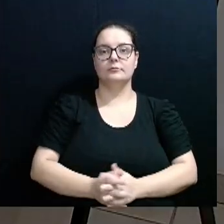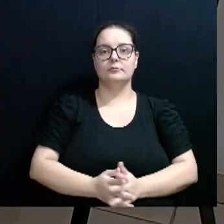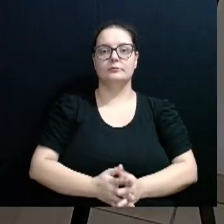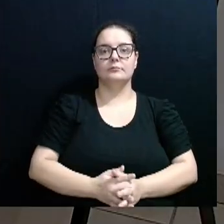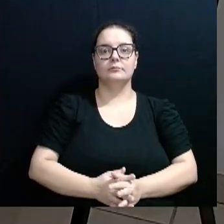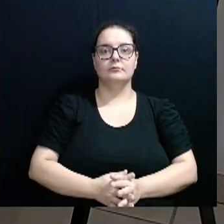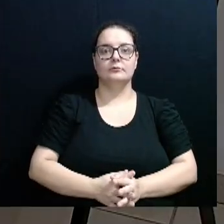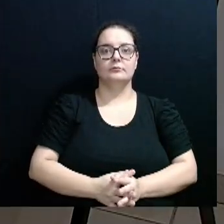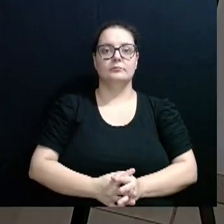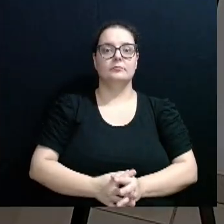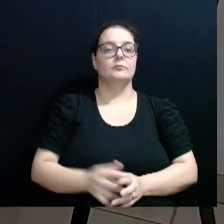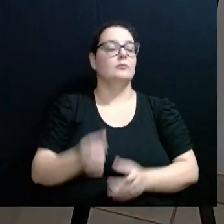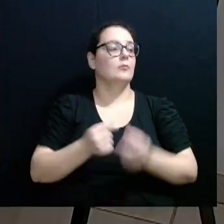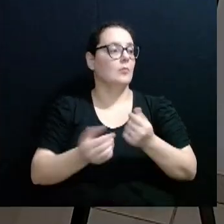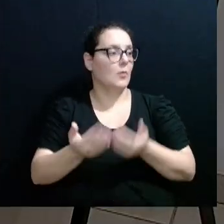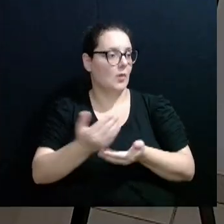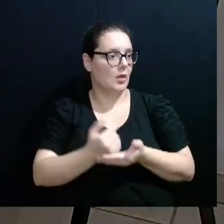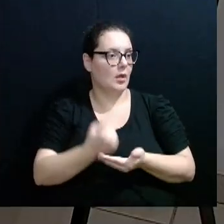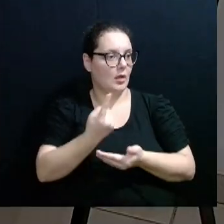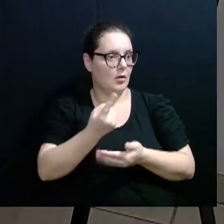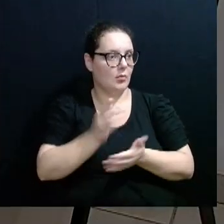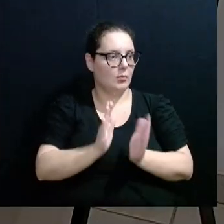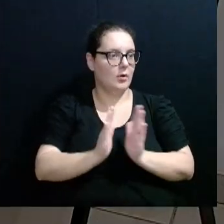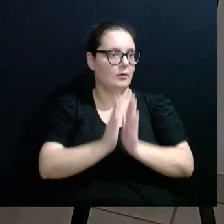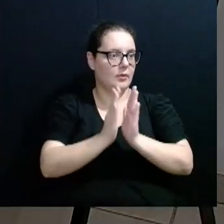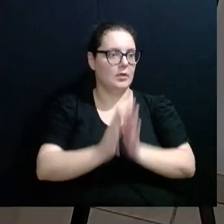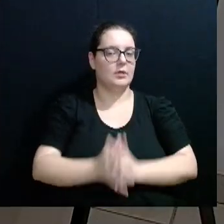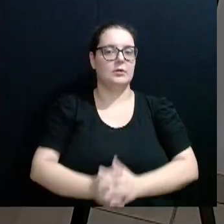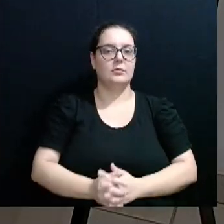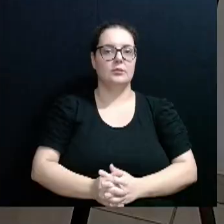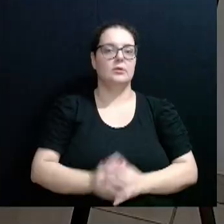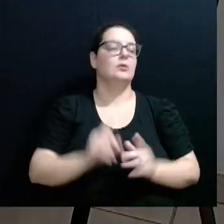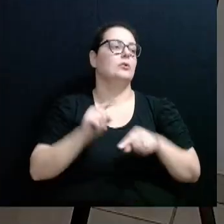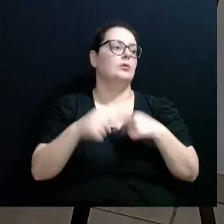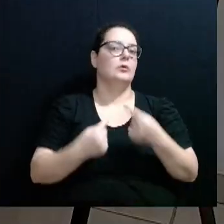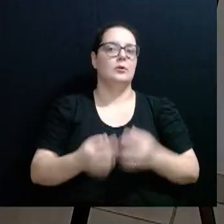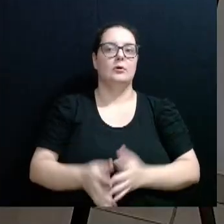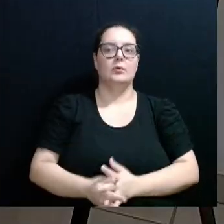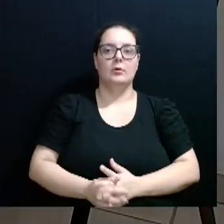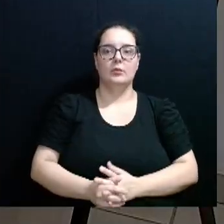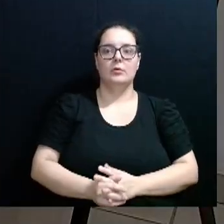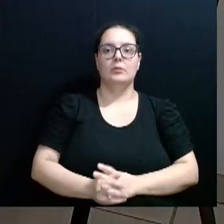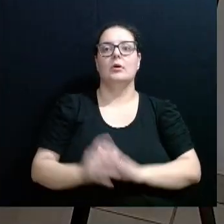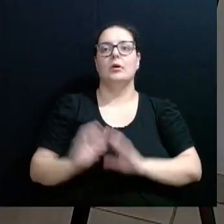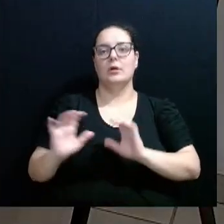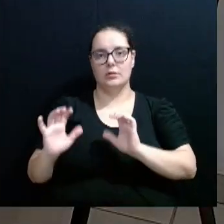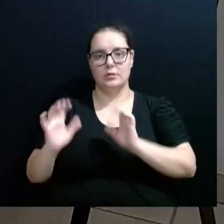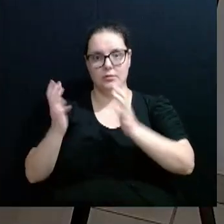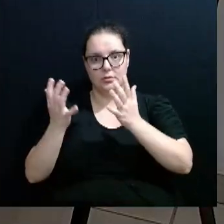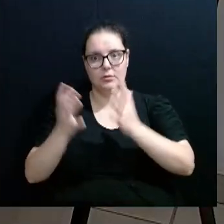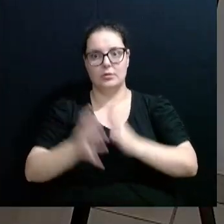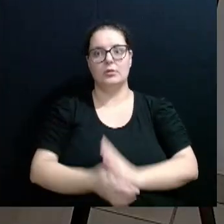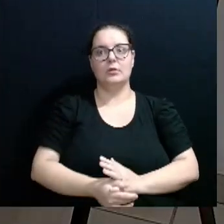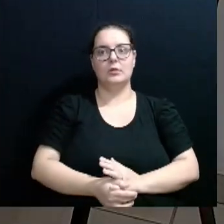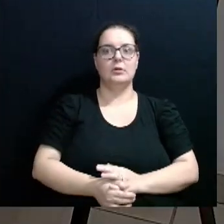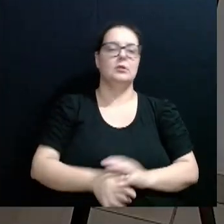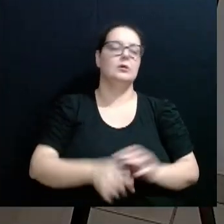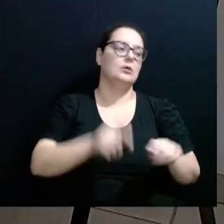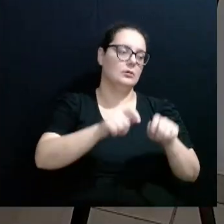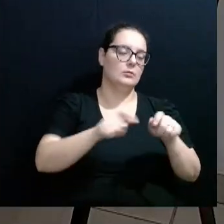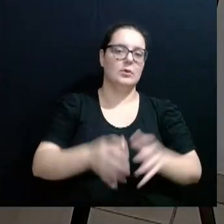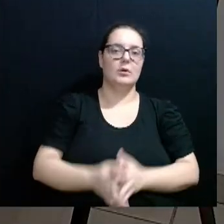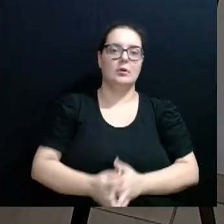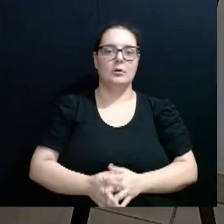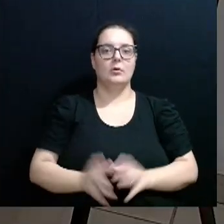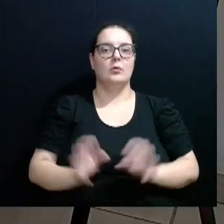de recursos é uma frente. Uma frente. Qual é a outra que você atua? De eventos. Eventos. E pessoas. Eventos, vocês fazem o quê?